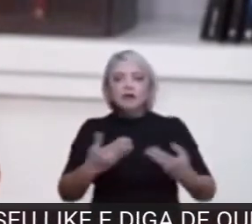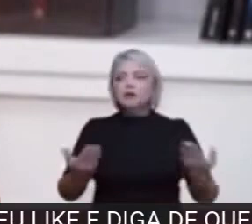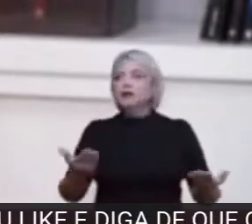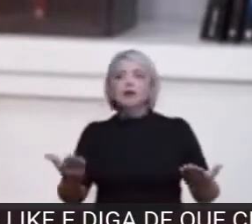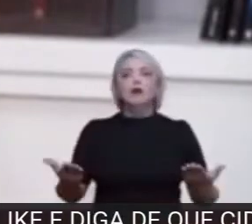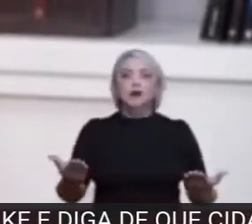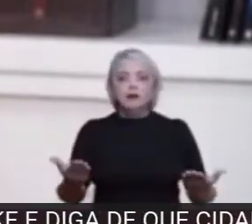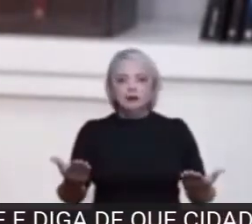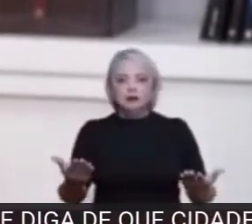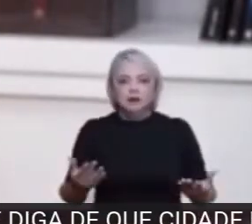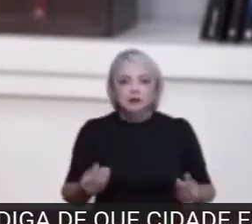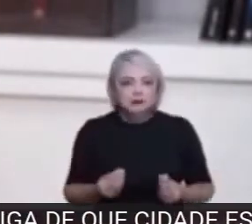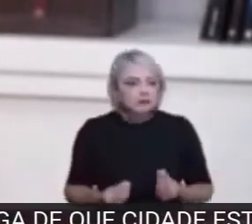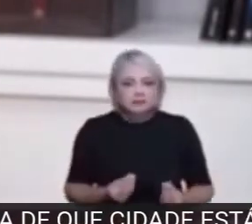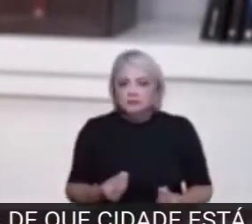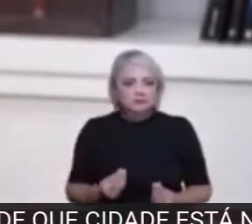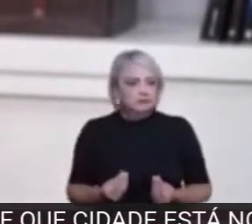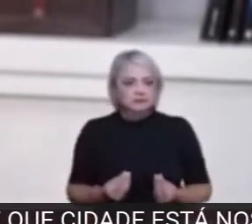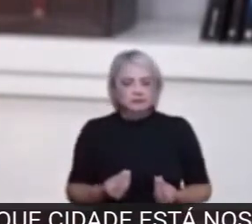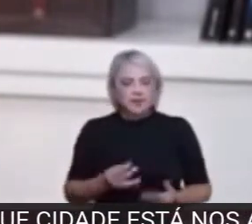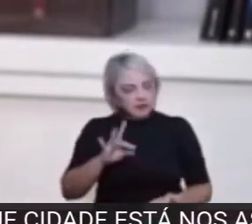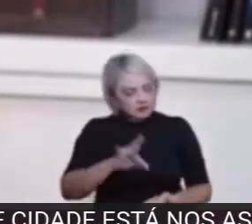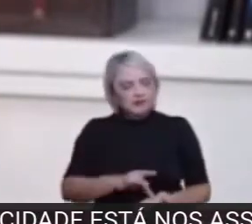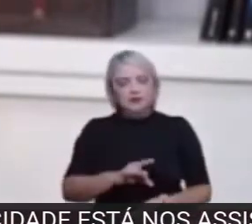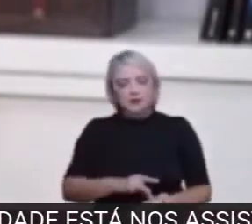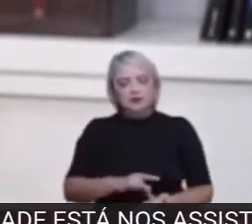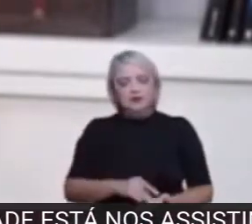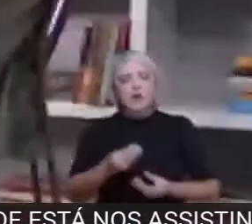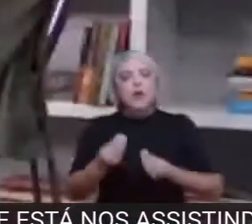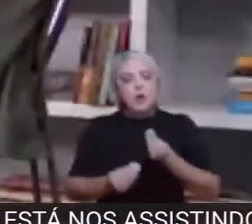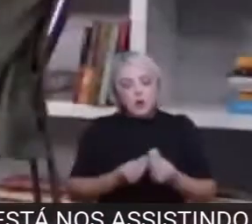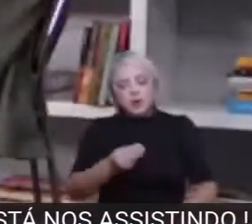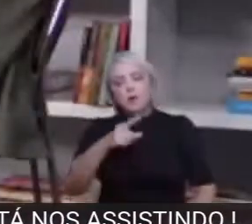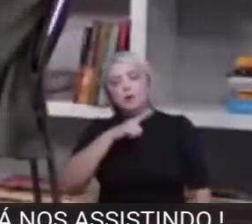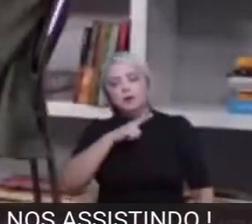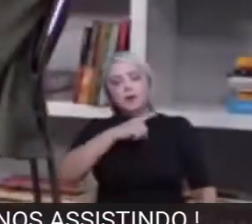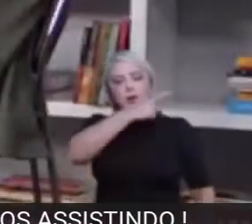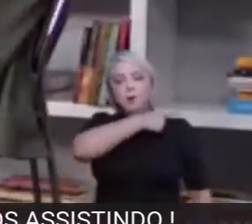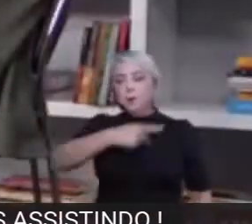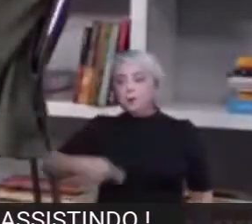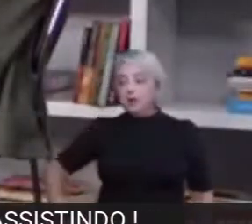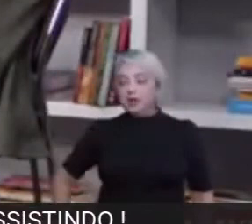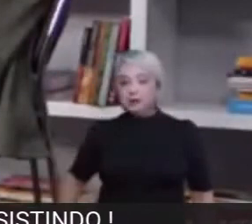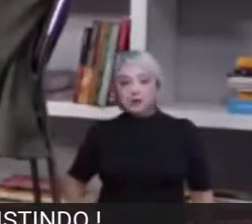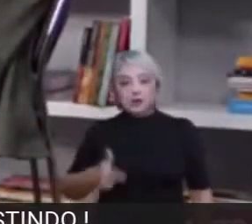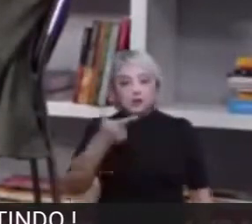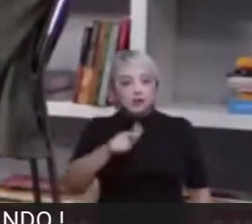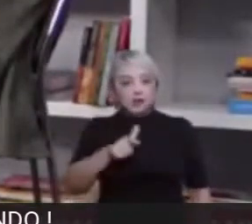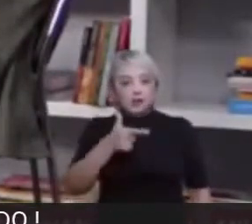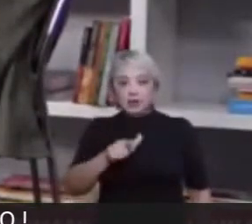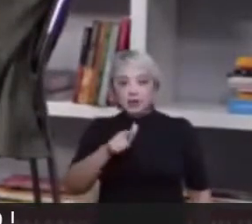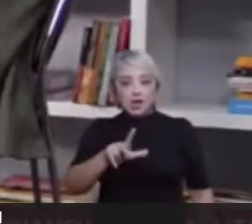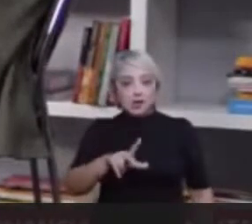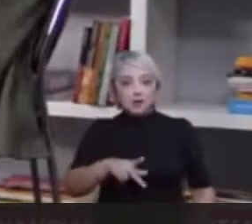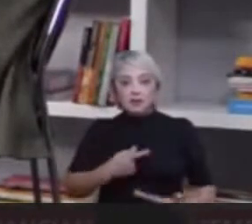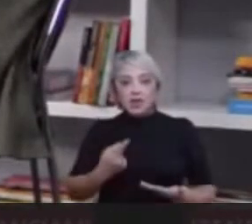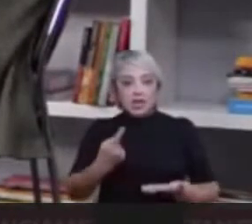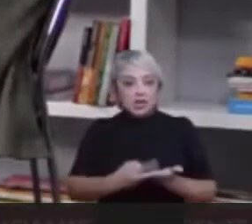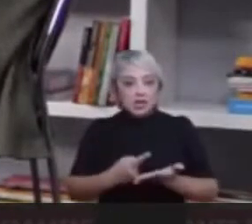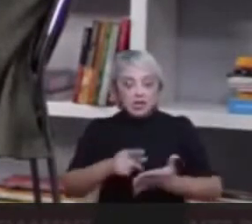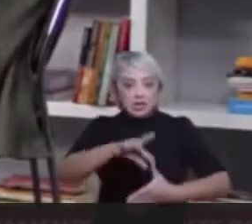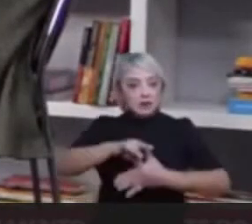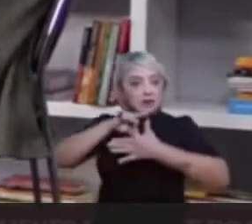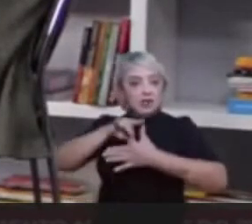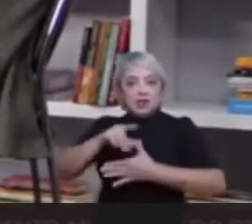sinceramente, como tem um presidente que não tem comando, é um canastrão, sabe? É